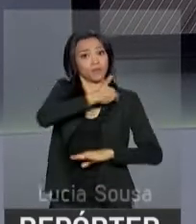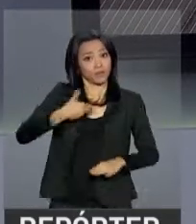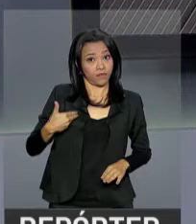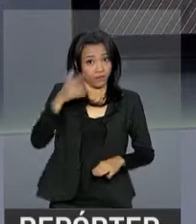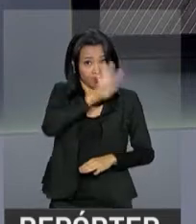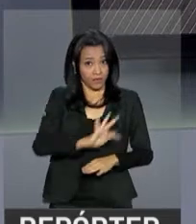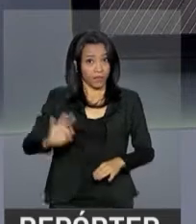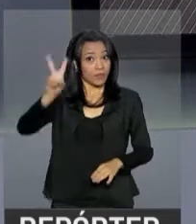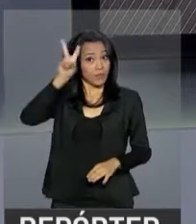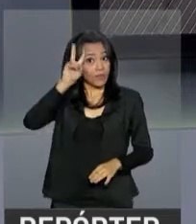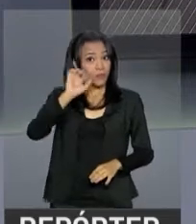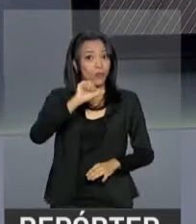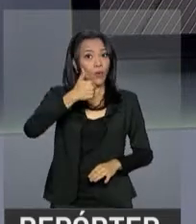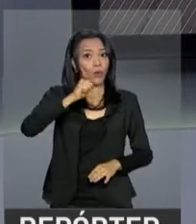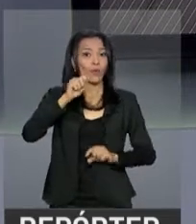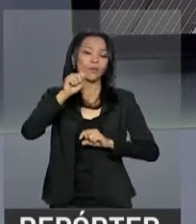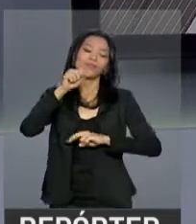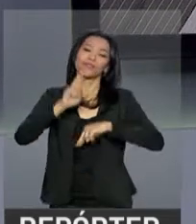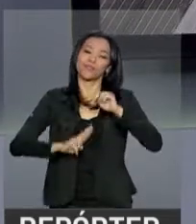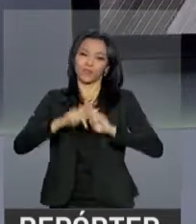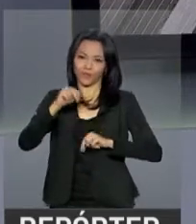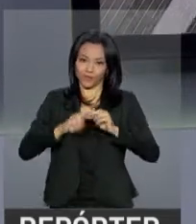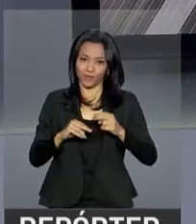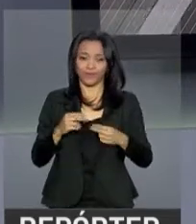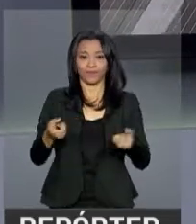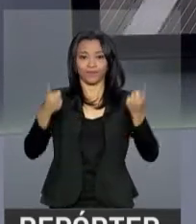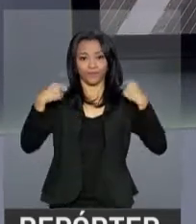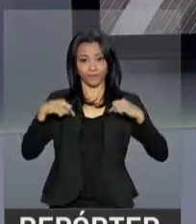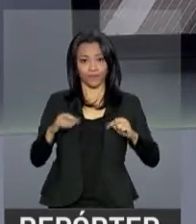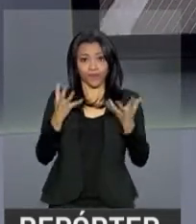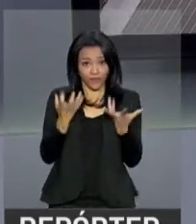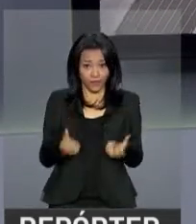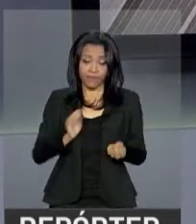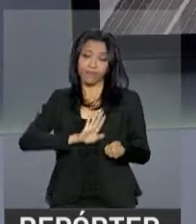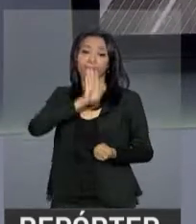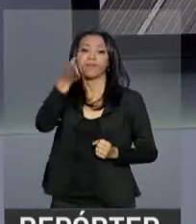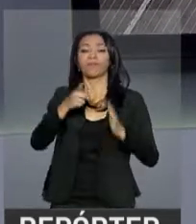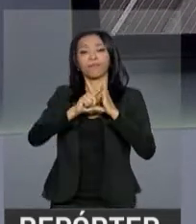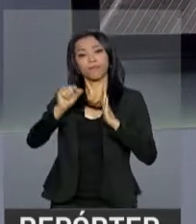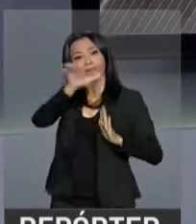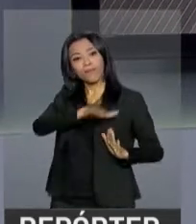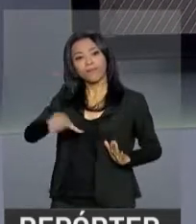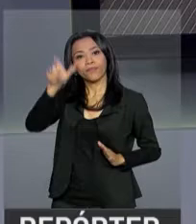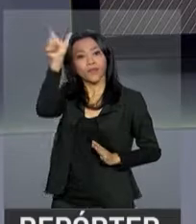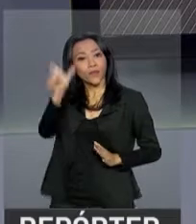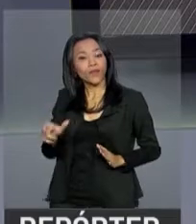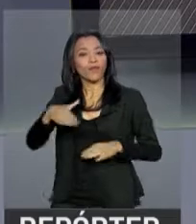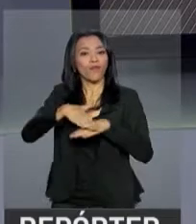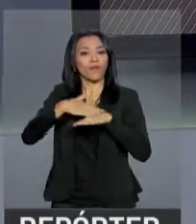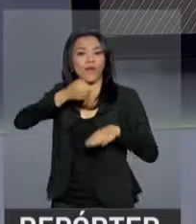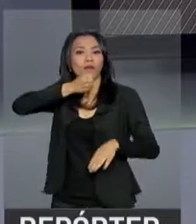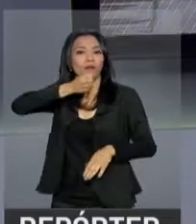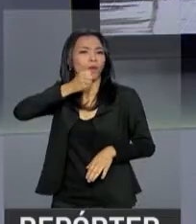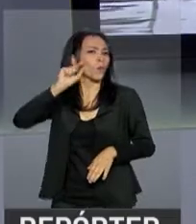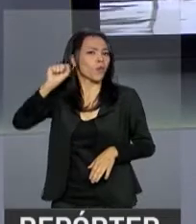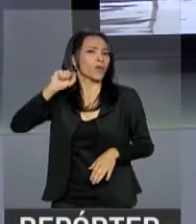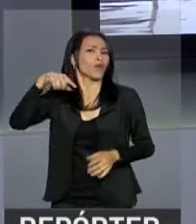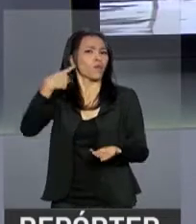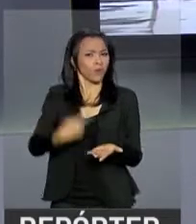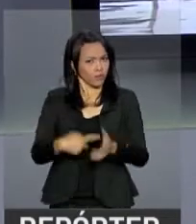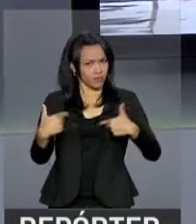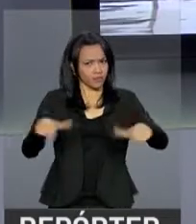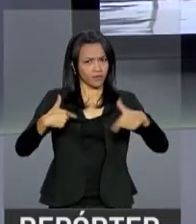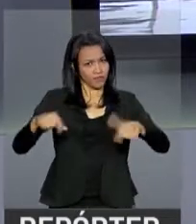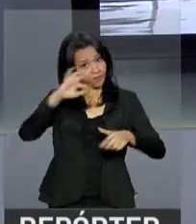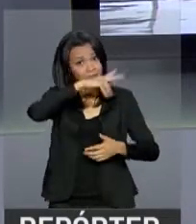desta segunda-feira 11 de junho e vamos direto ao palácio do planalto conversar com o repórter nem pereira sobre a agenda de hoje do presidente